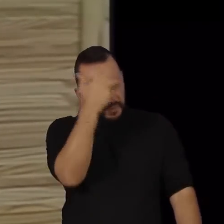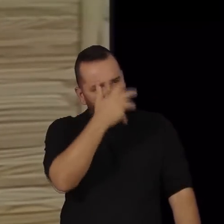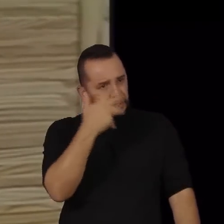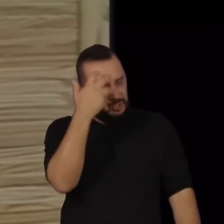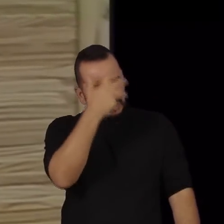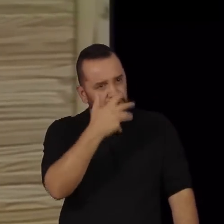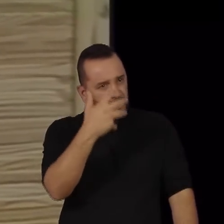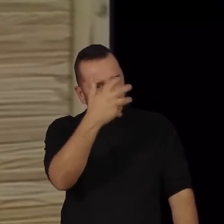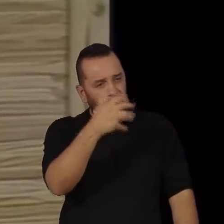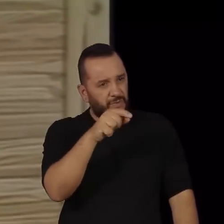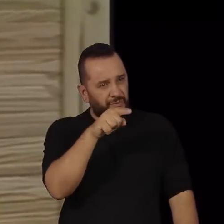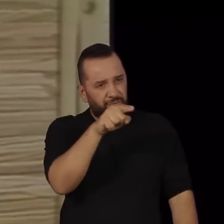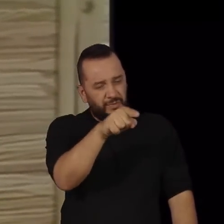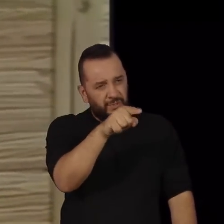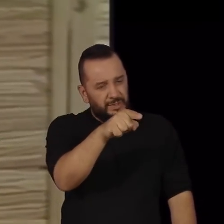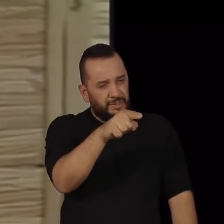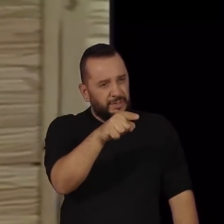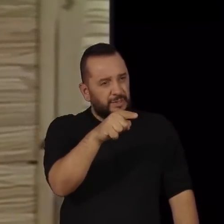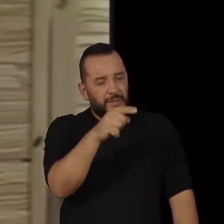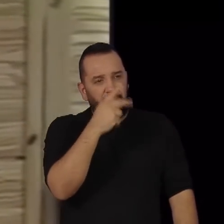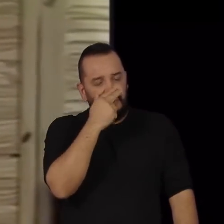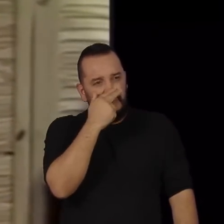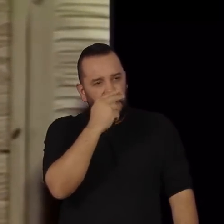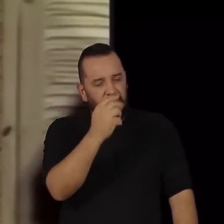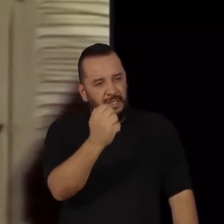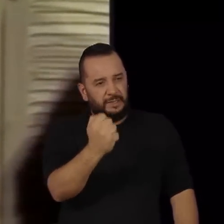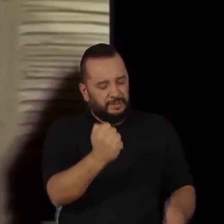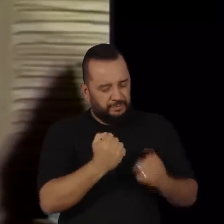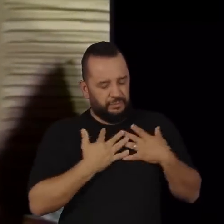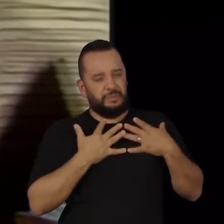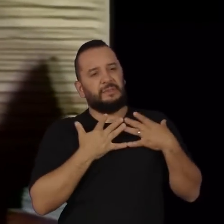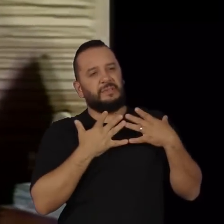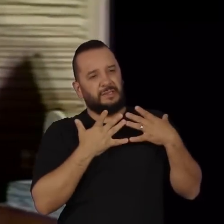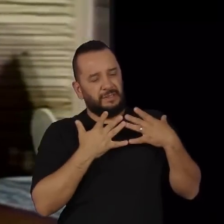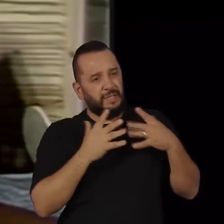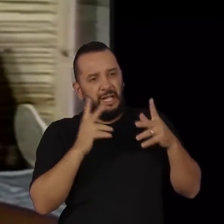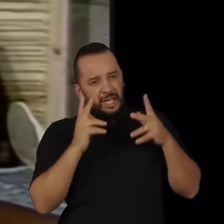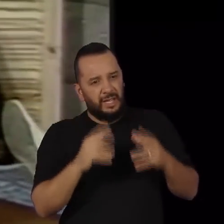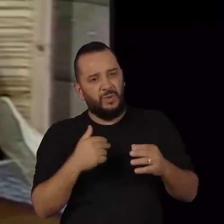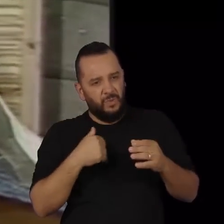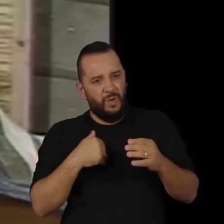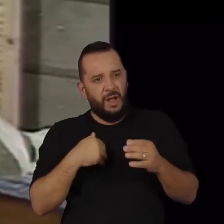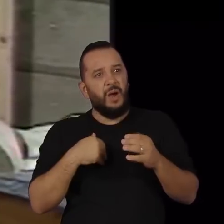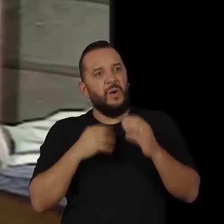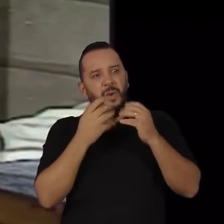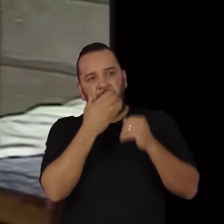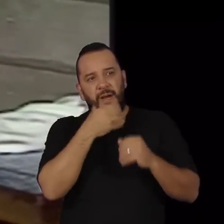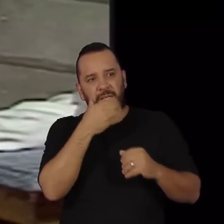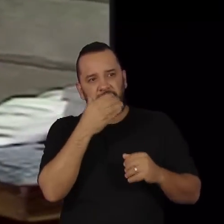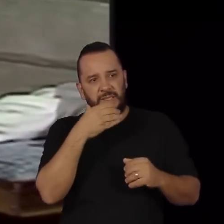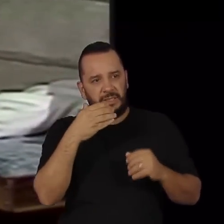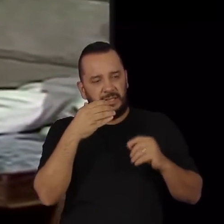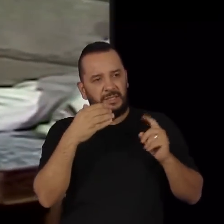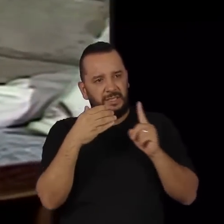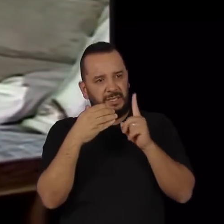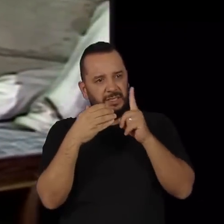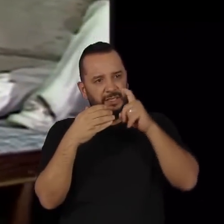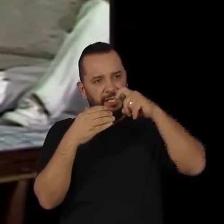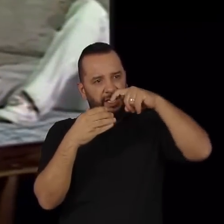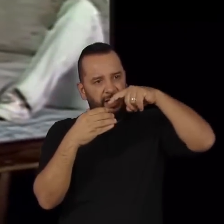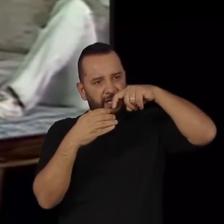Você penetrou em mim como verme dentro da maçã e foi